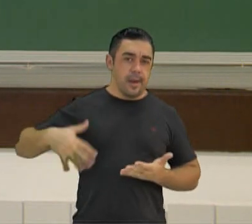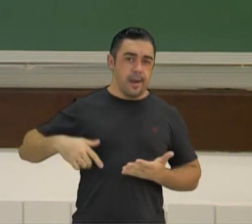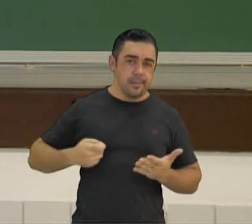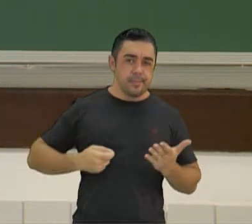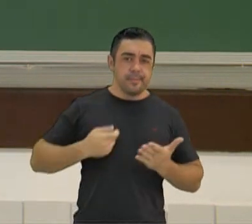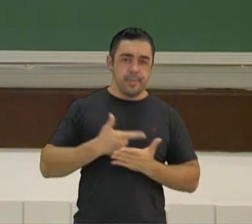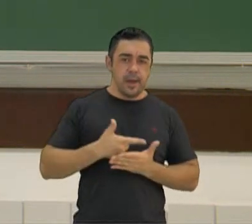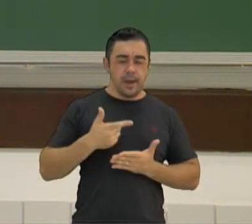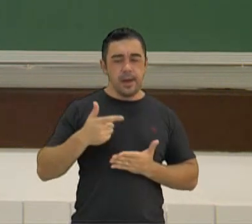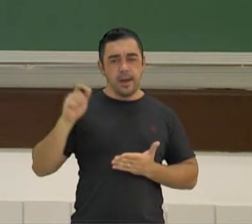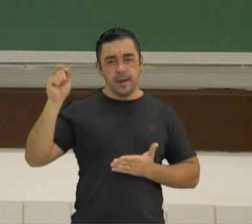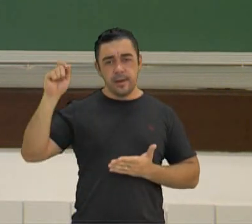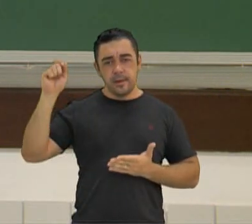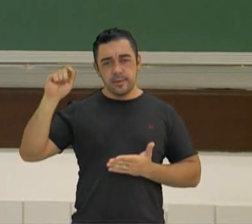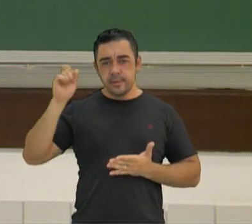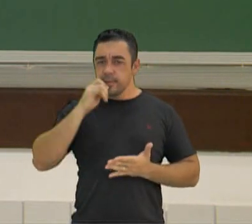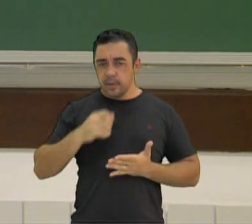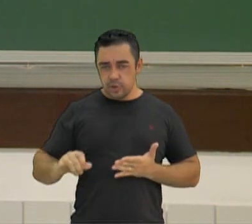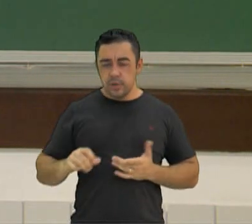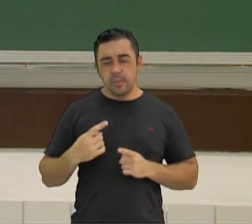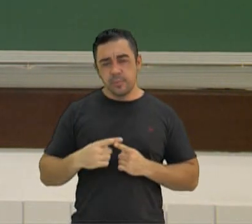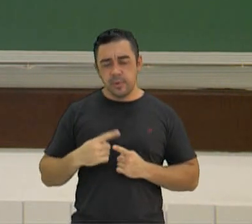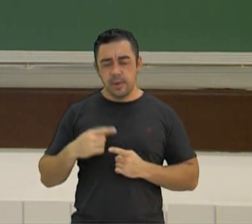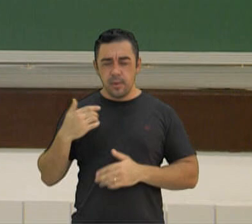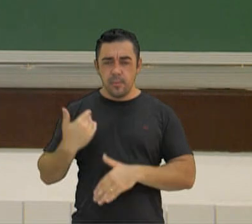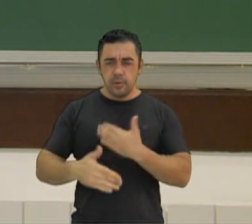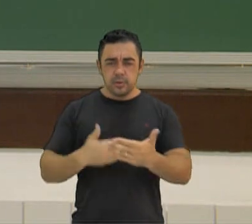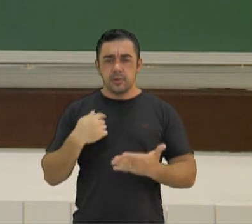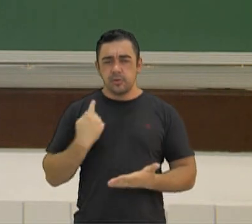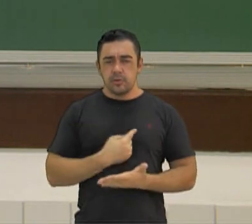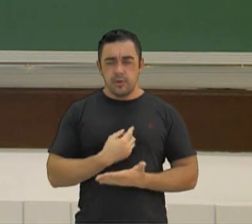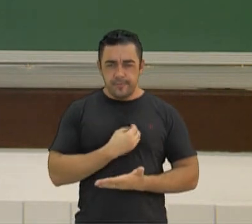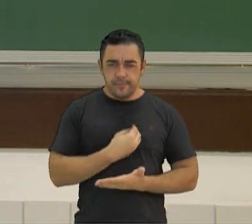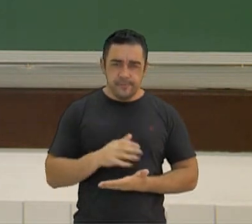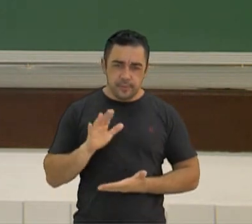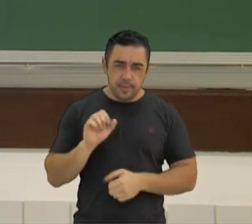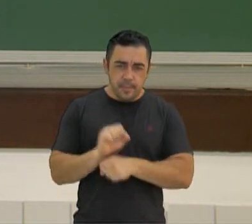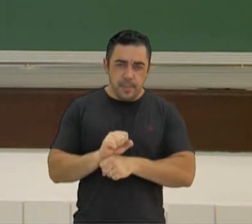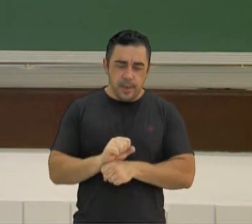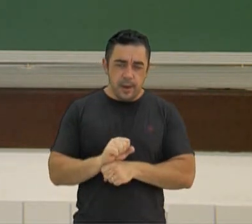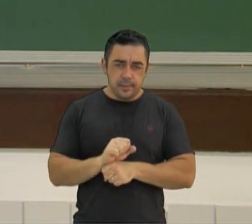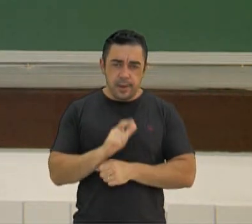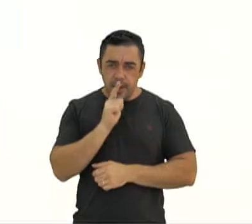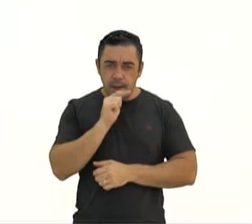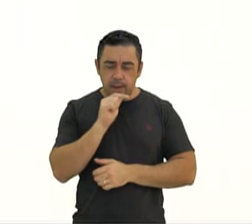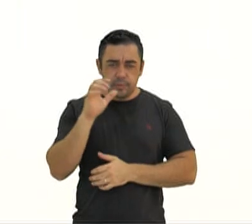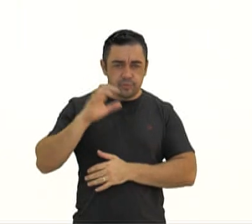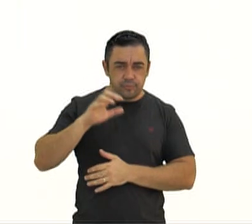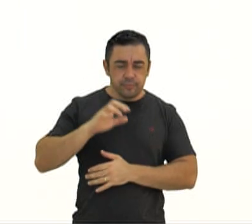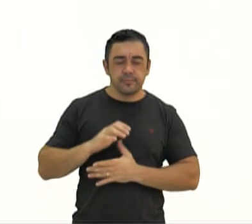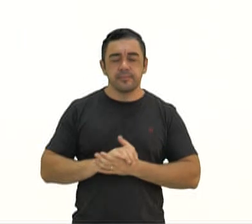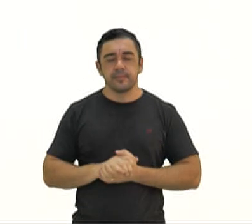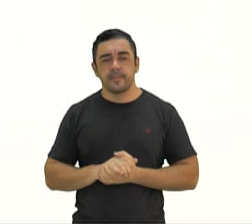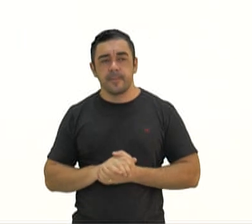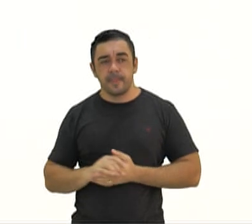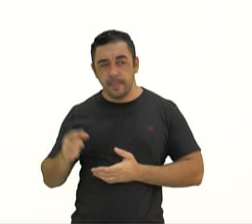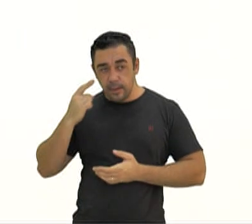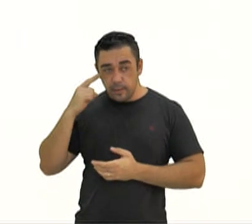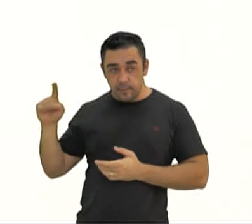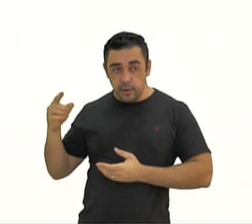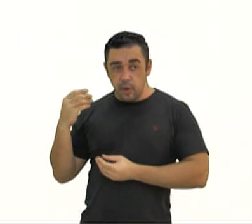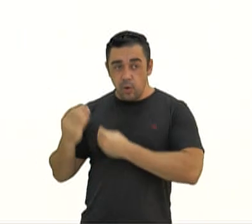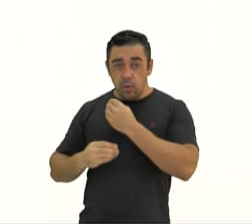existe e se solidifica esse processo em que vivemos de estiagem. Dentro dessa estrutura, observem como é